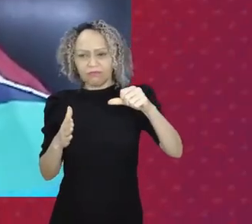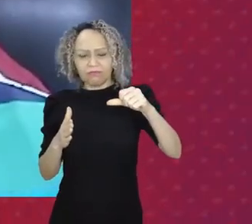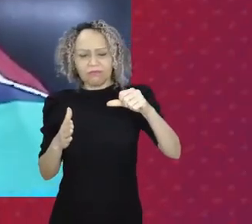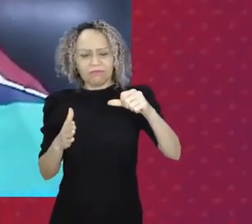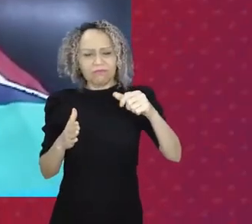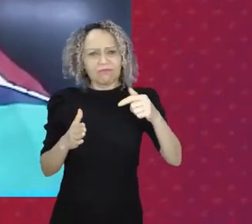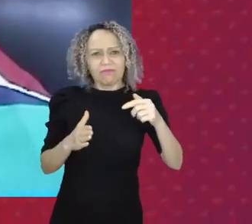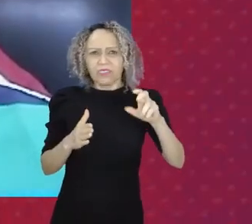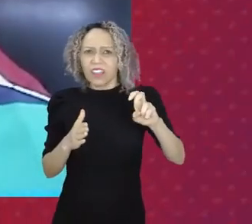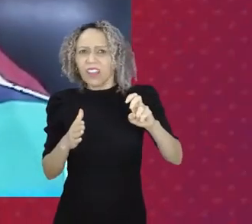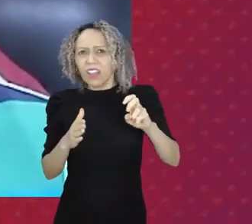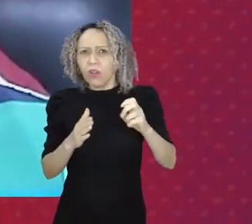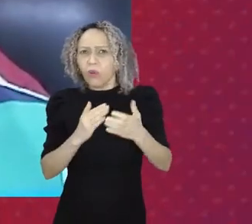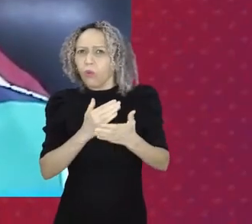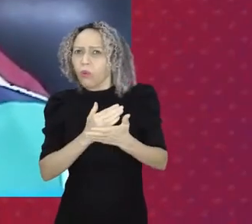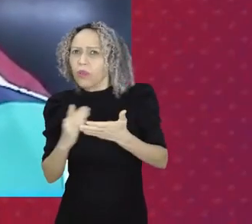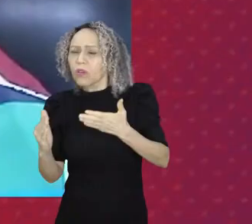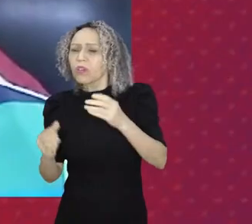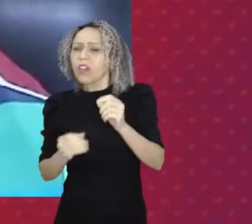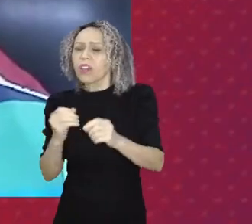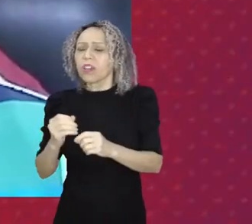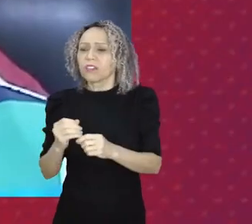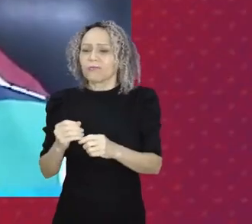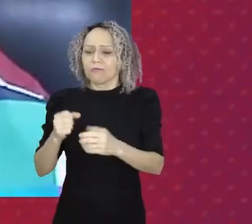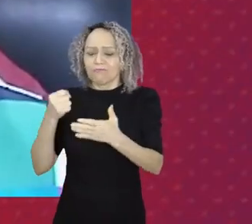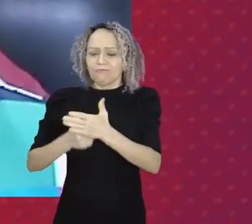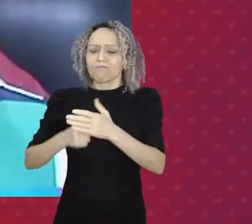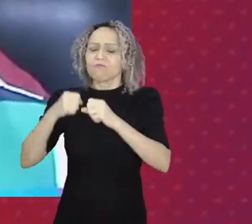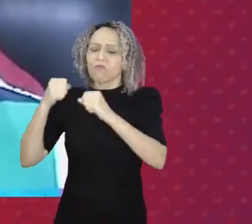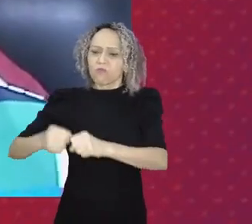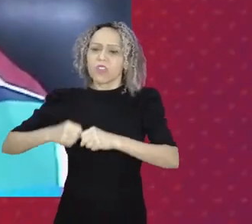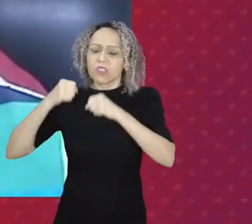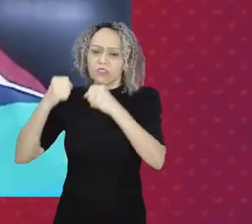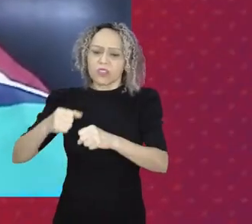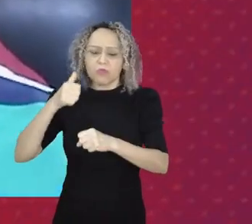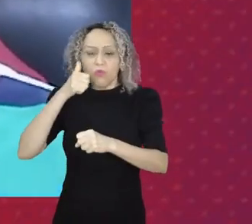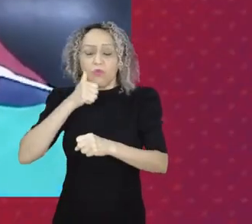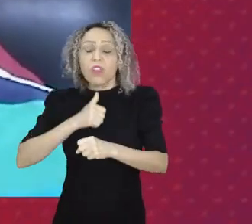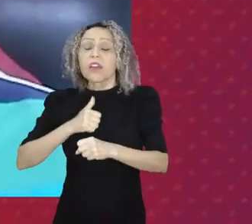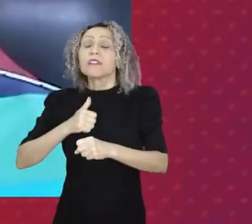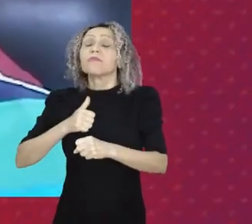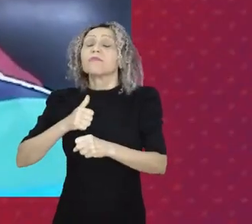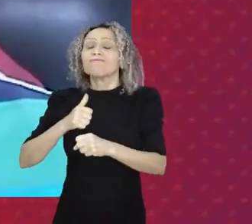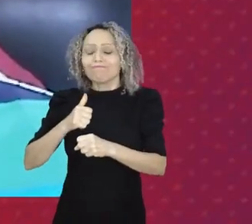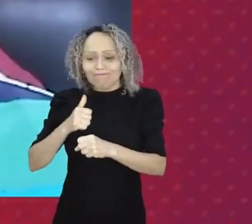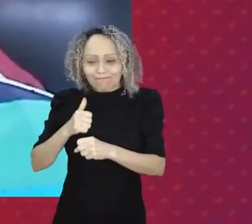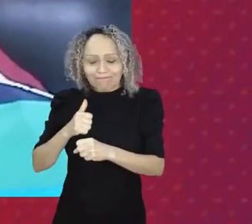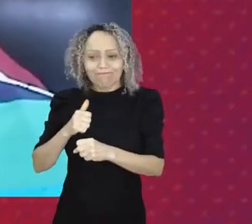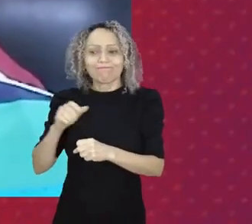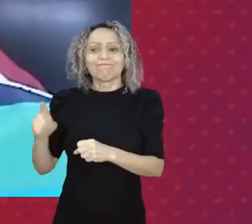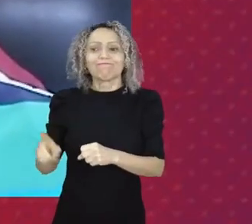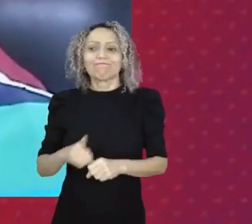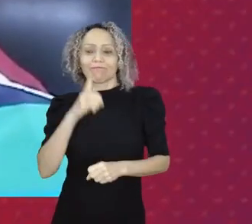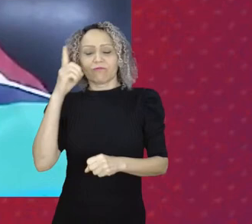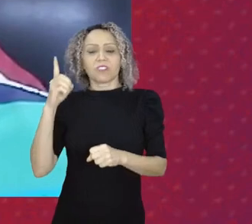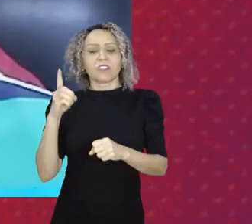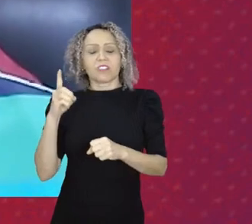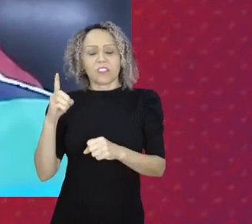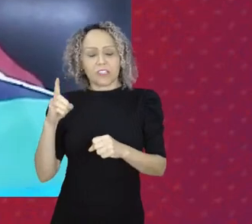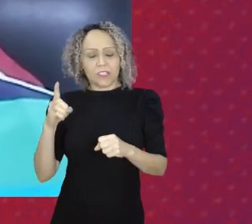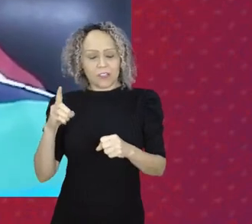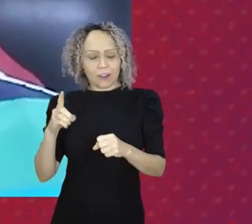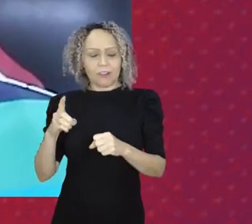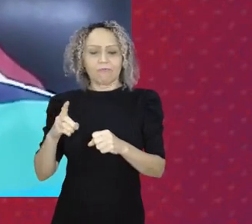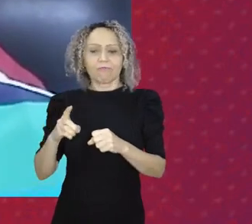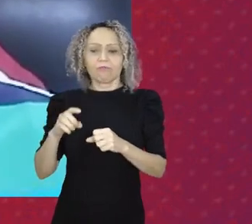de várias mulheres que passaram a vislumbrar que existia um movimento maior no mundo e